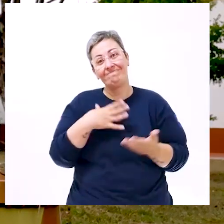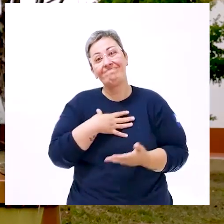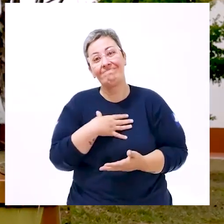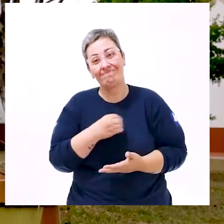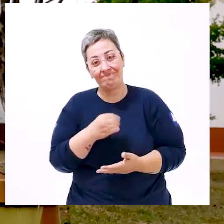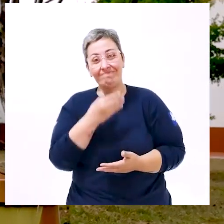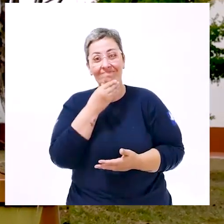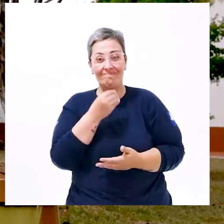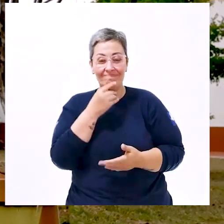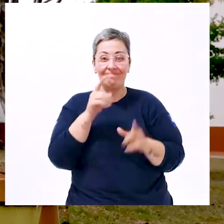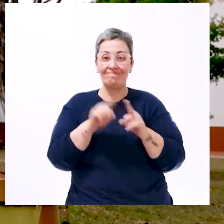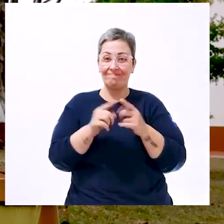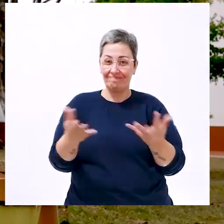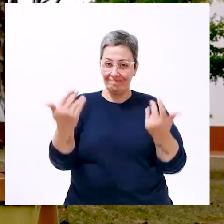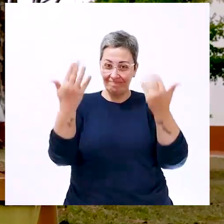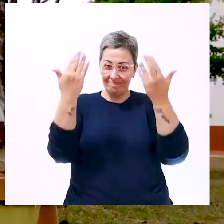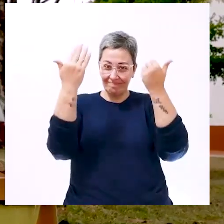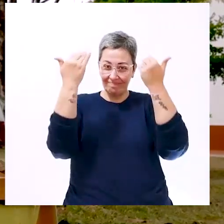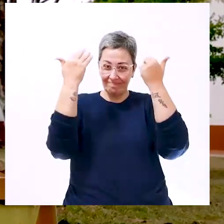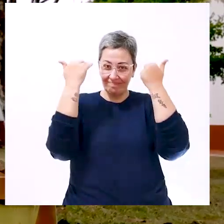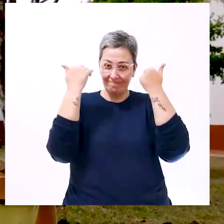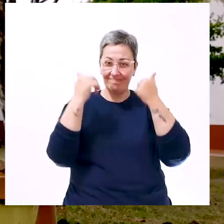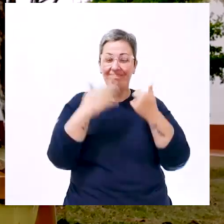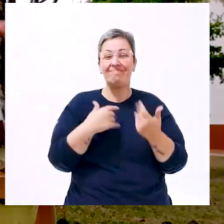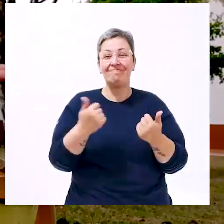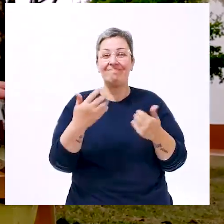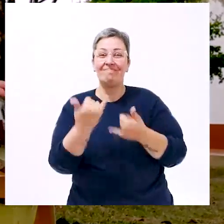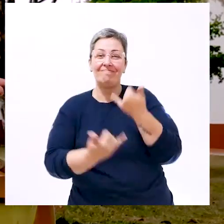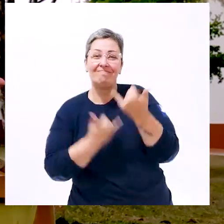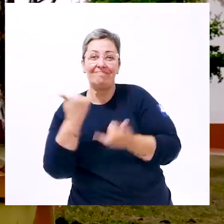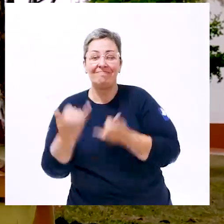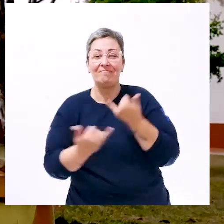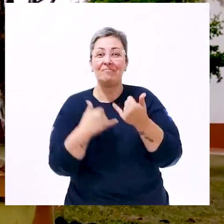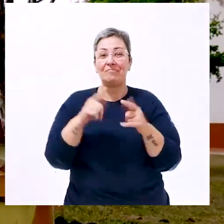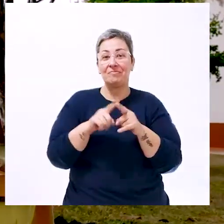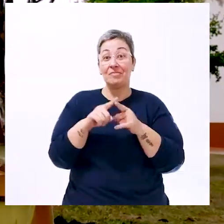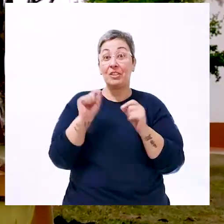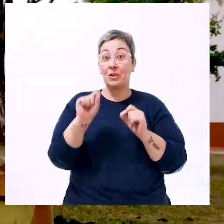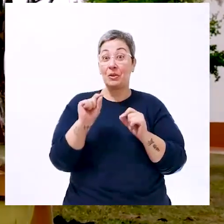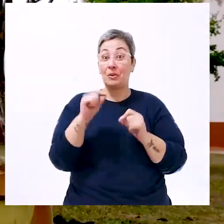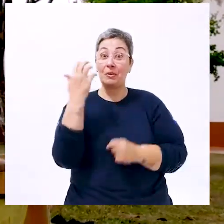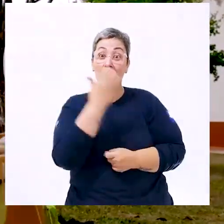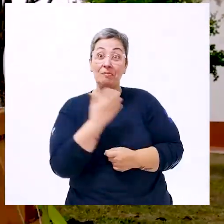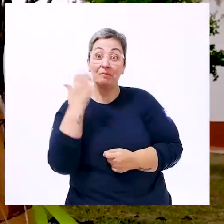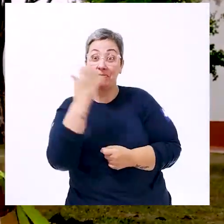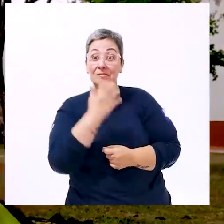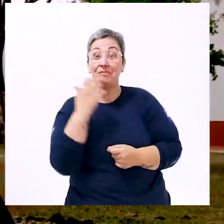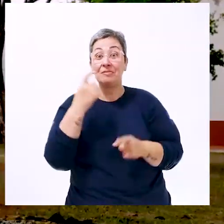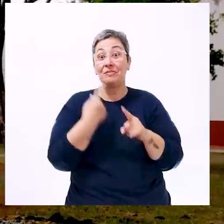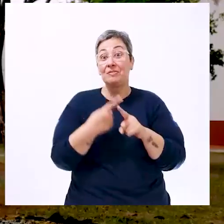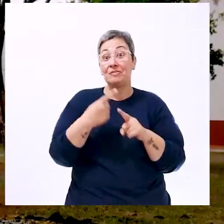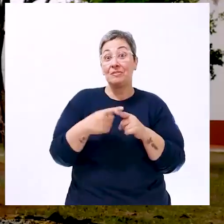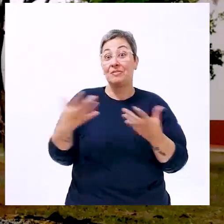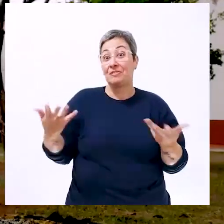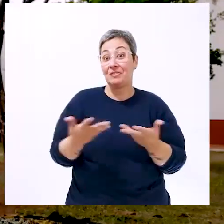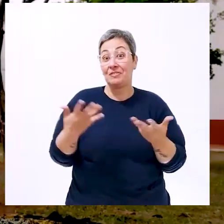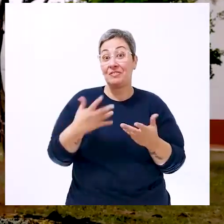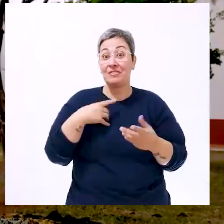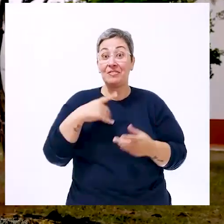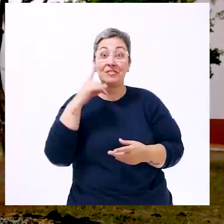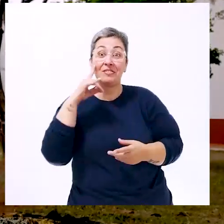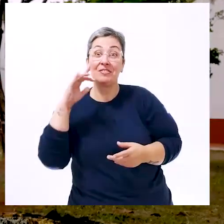do coração do meu filho. Vamos chegando, gente! Vamos brincar e vamos